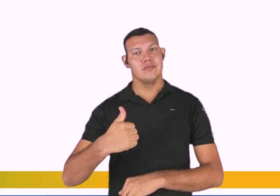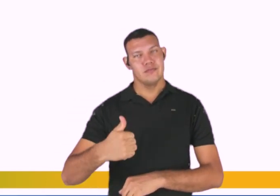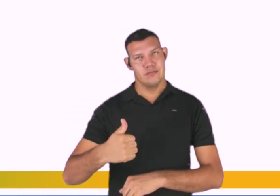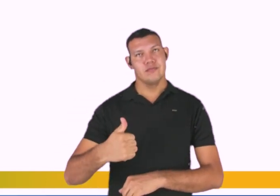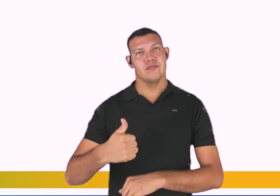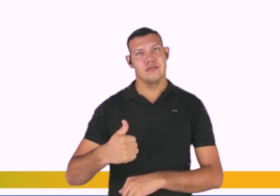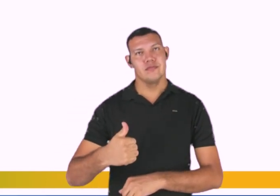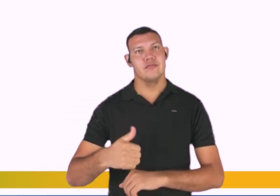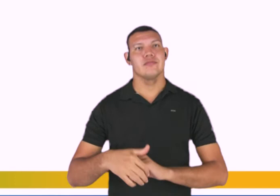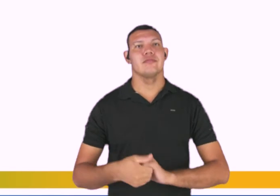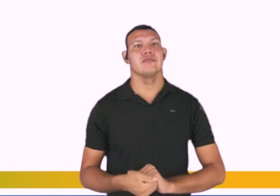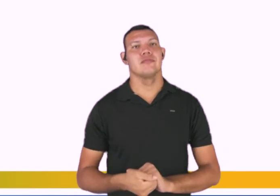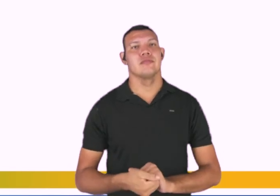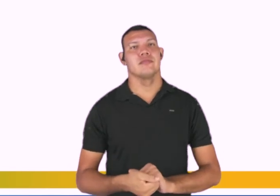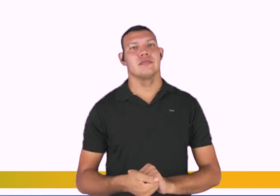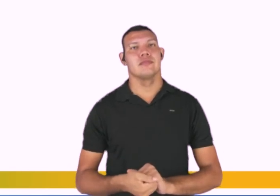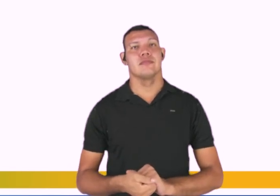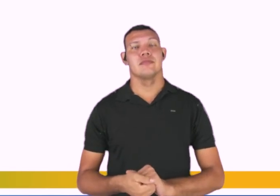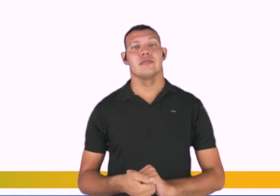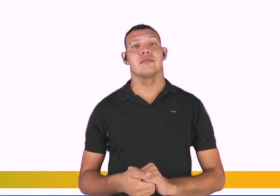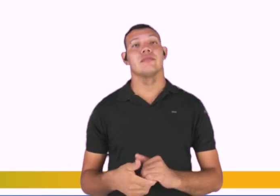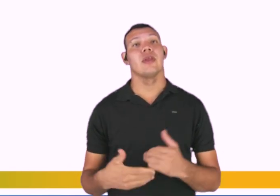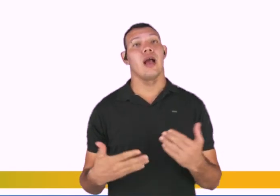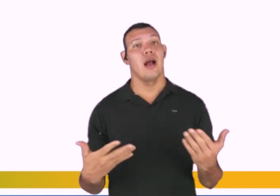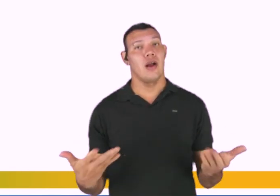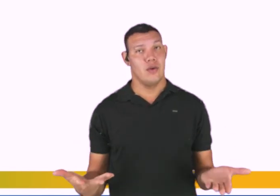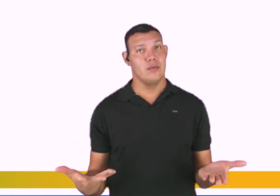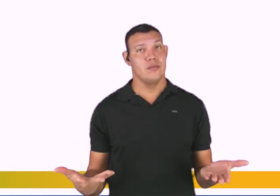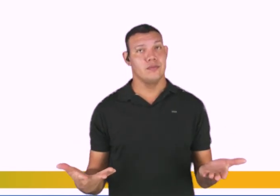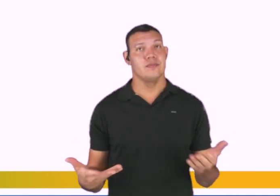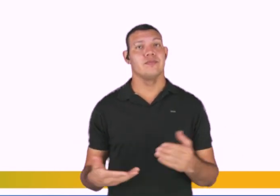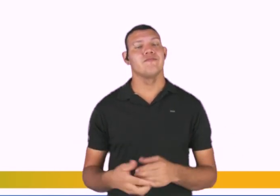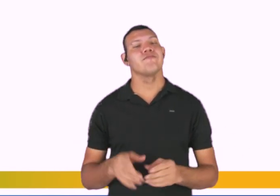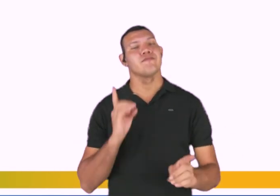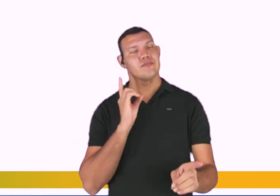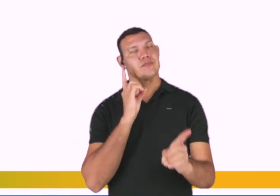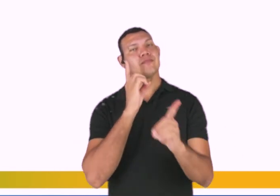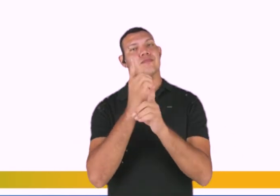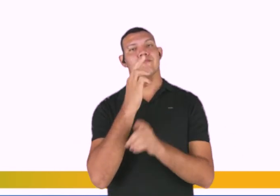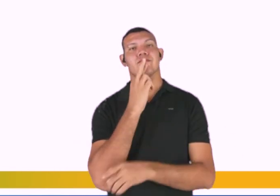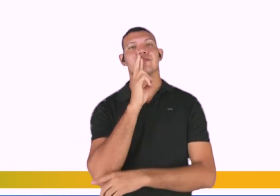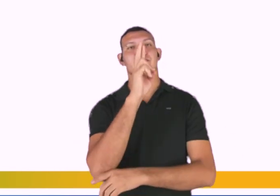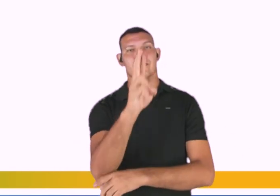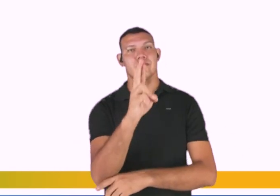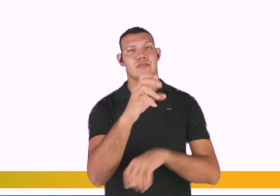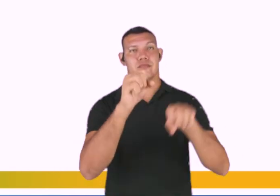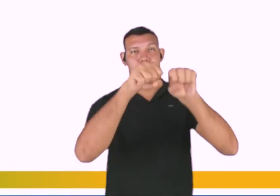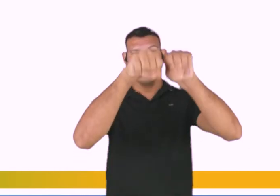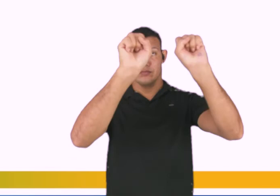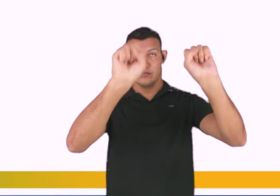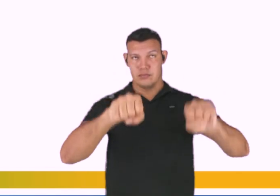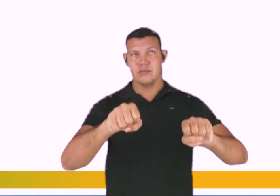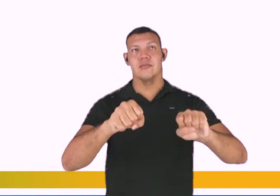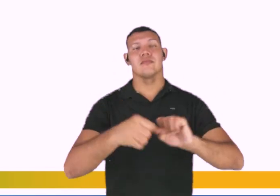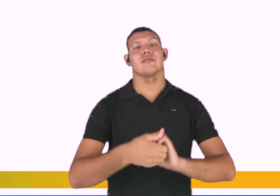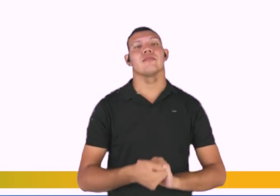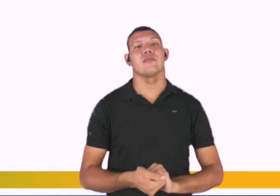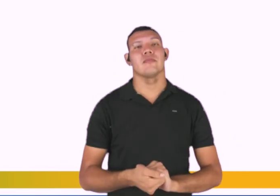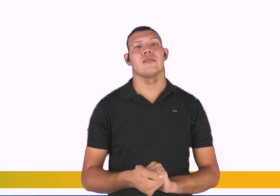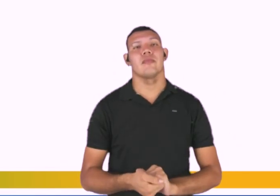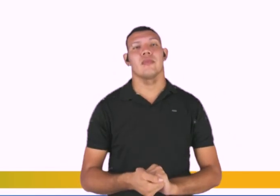y é 1. Daí, gente, nós encontramos a solução para esse sistema. É o par